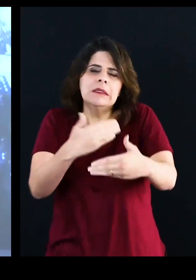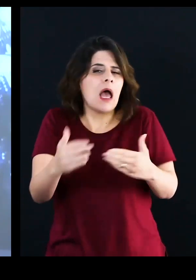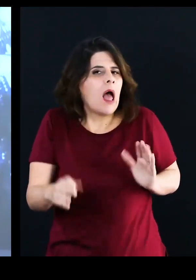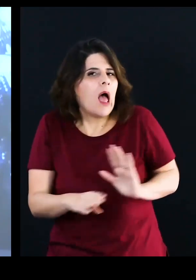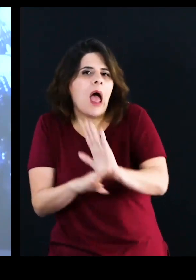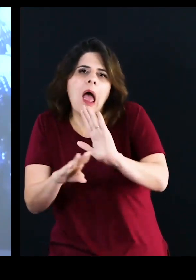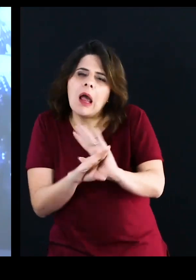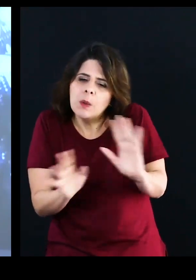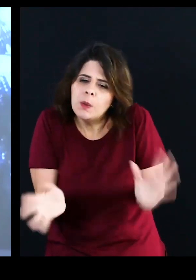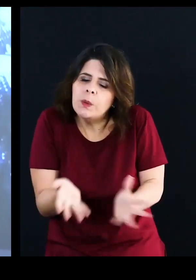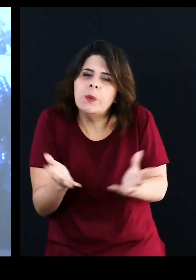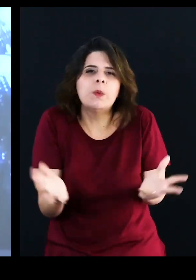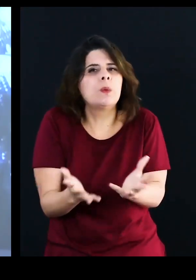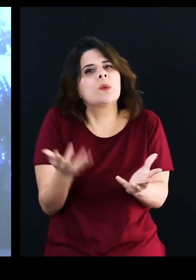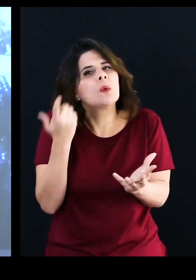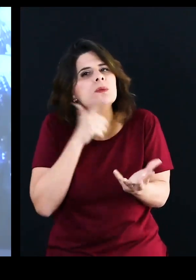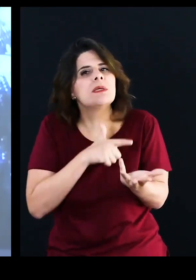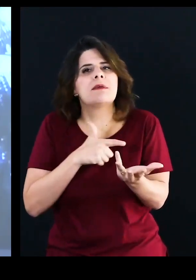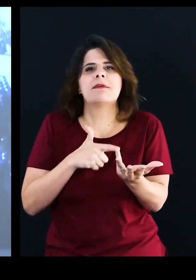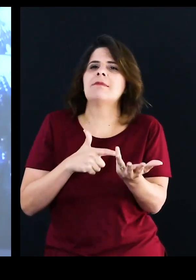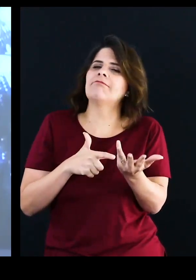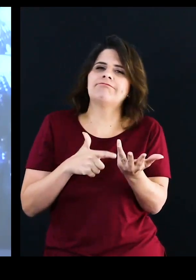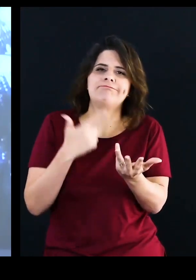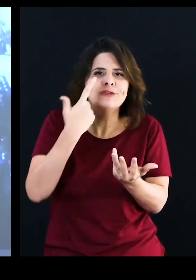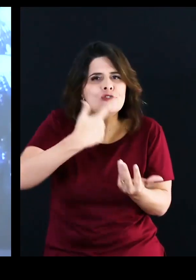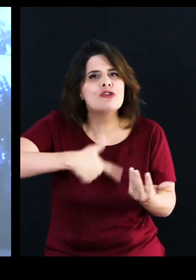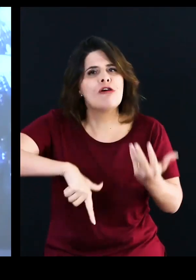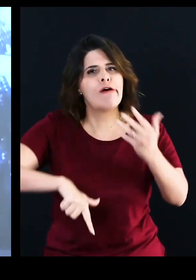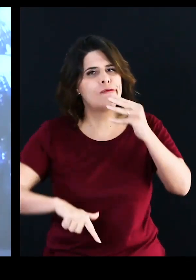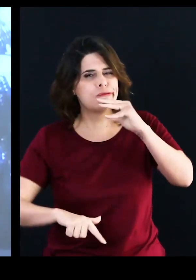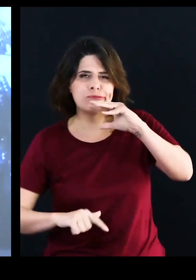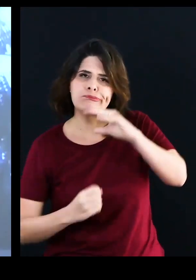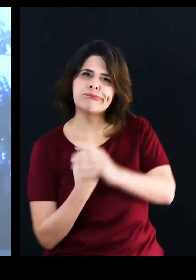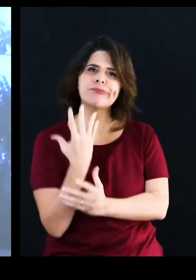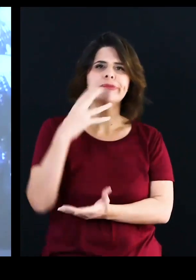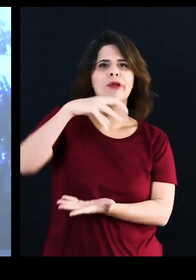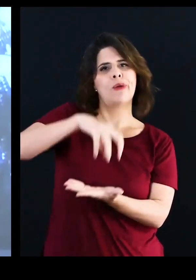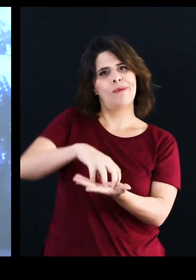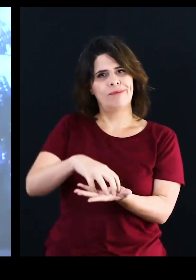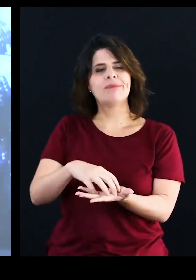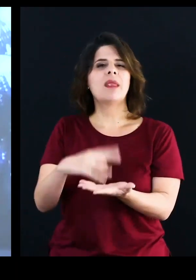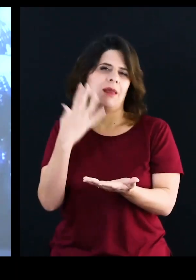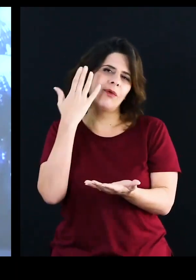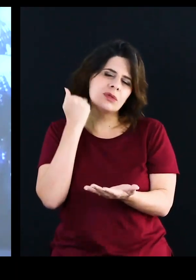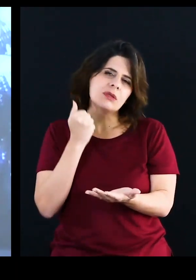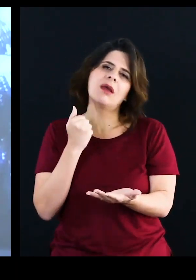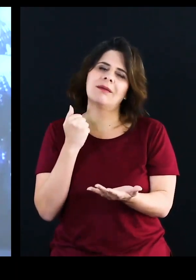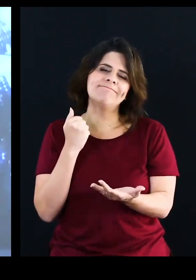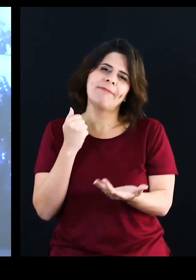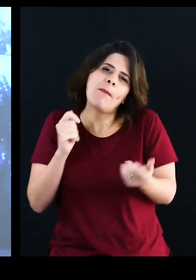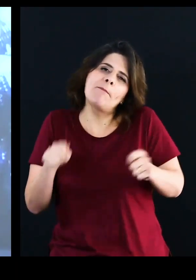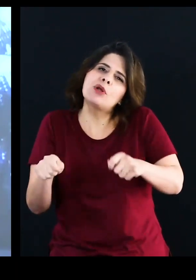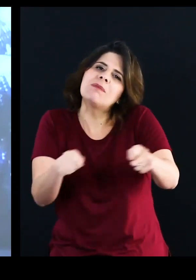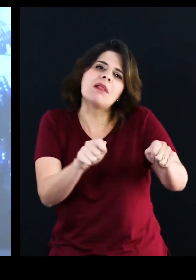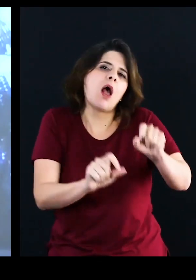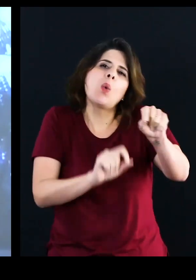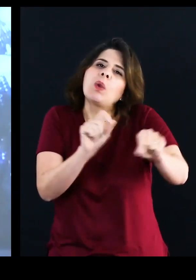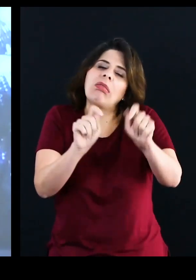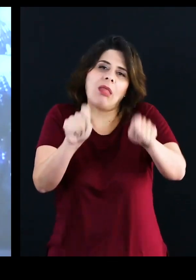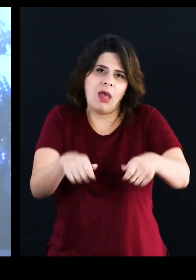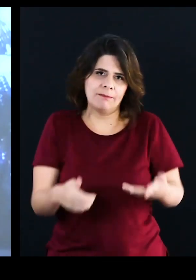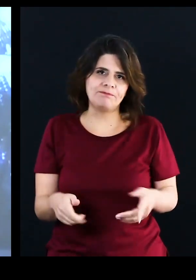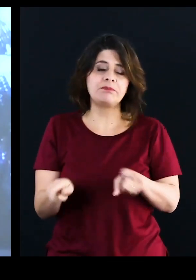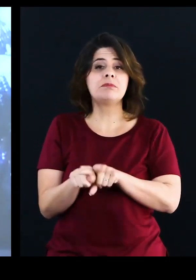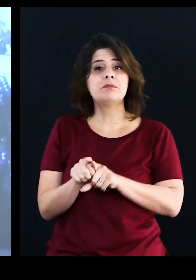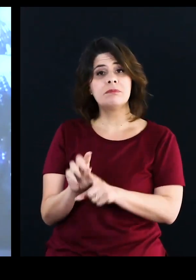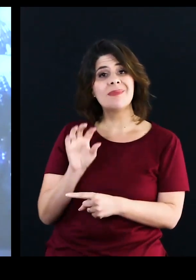a retomada dentro de uma perspectiva possível para a comunidade de vida. Também o Estado de Minas Gerais, a gente vem